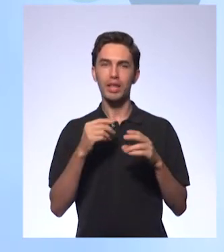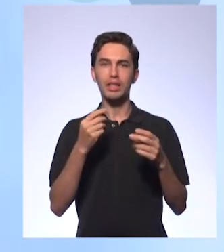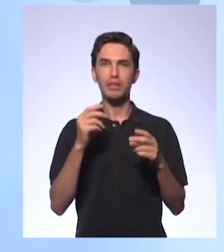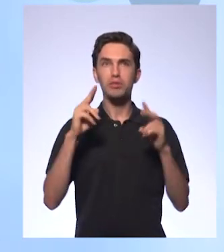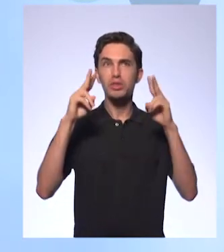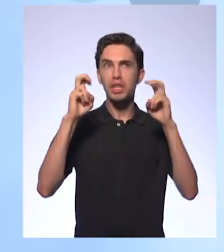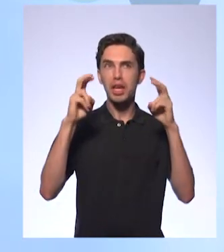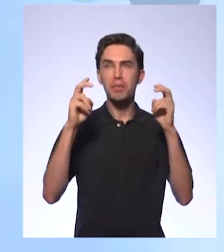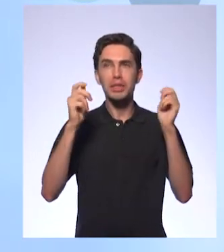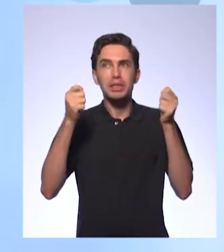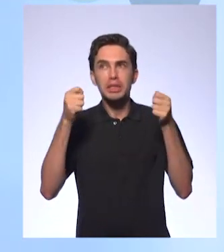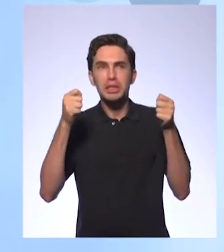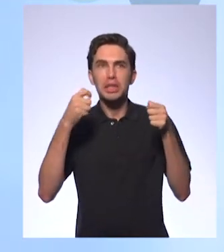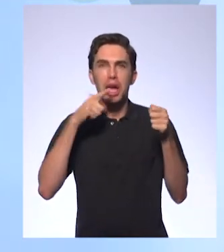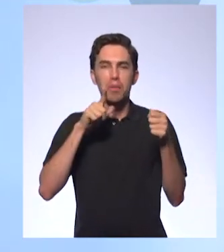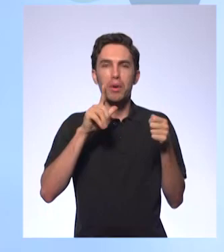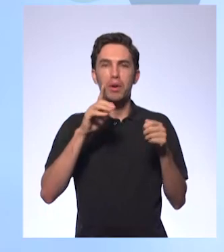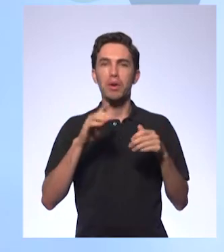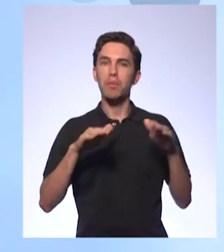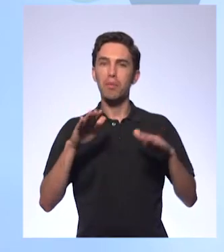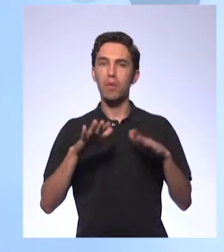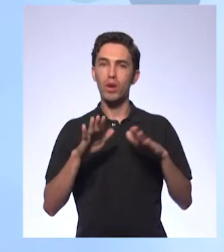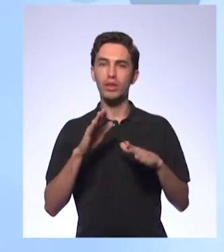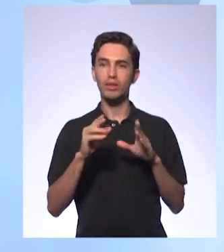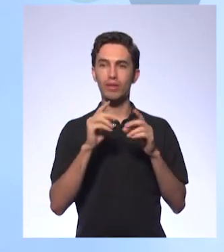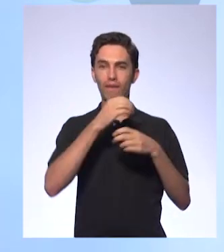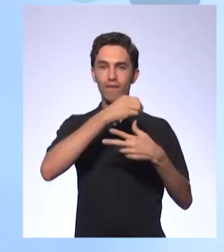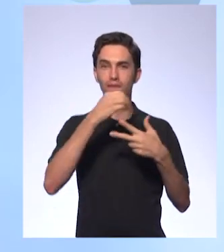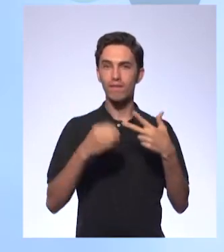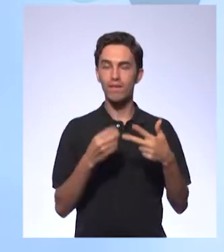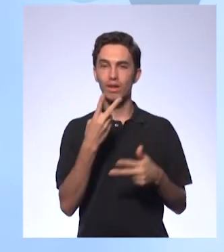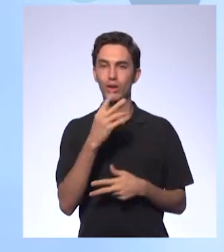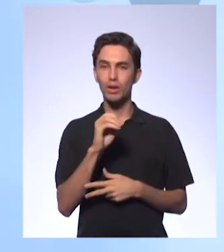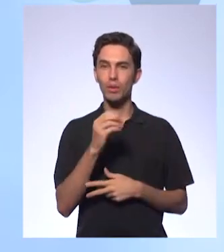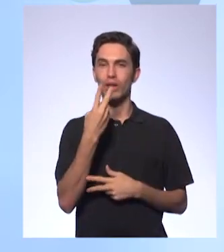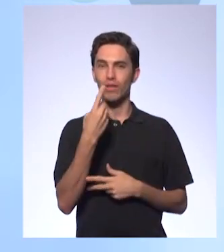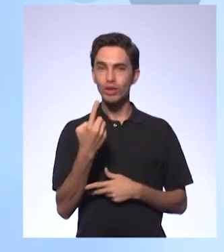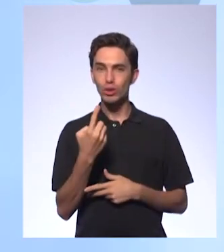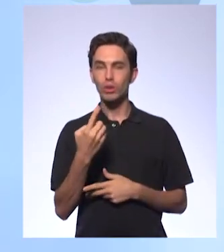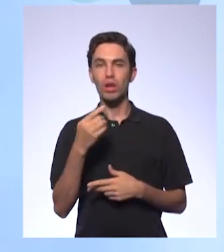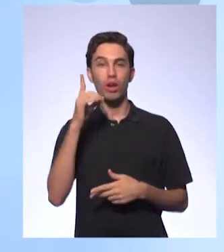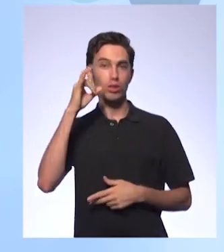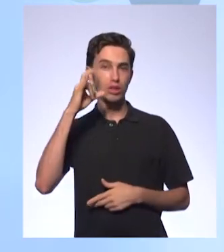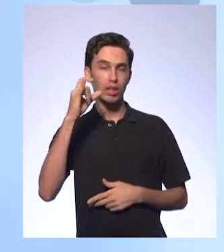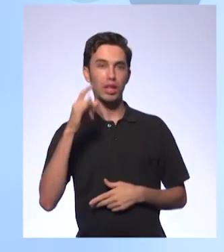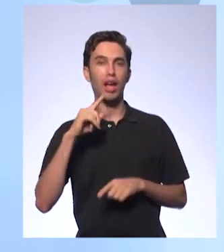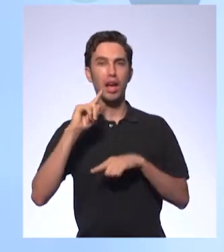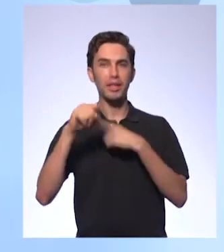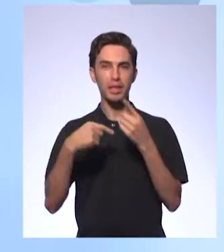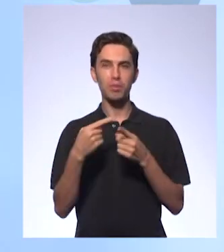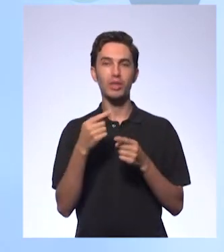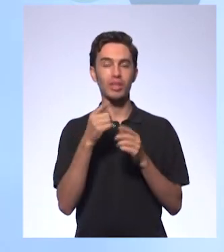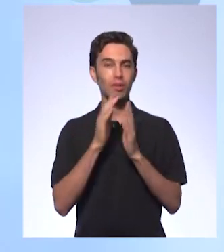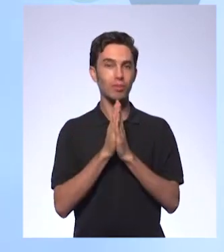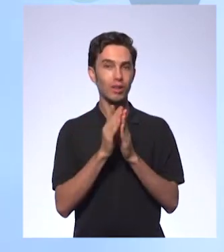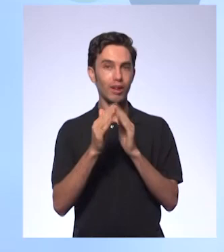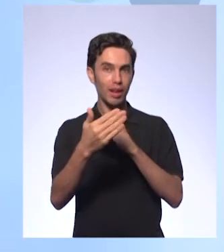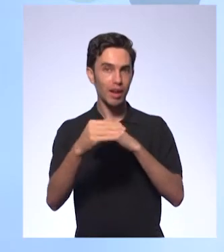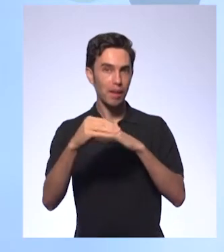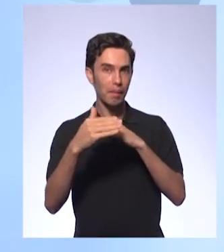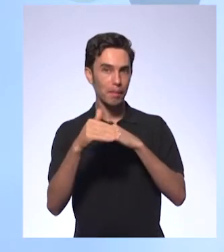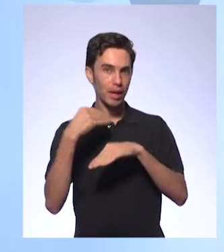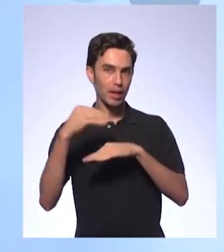Enem 2021 para o Instagram, para eu conseguir avaliar se vai dar para fazer mais uma aula ou não. Então, eu estou dependendo de vocês, tá